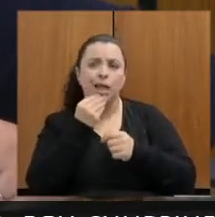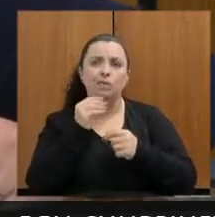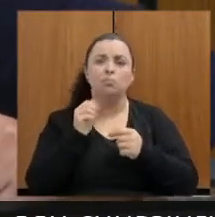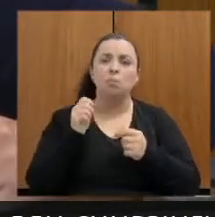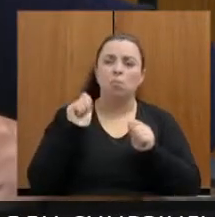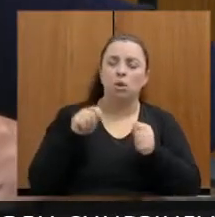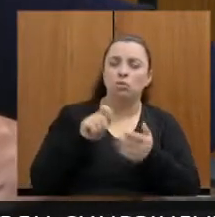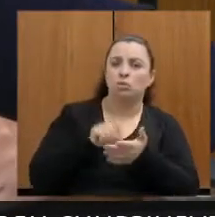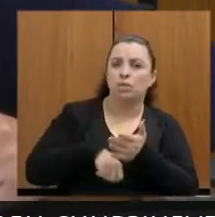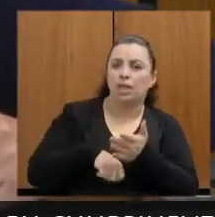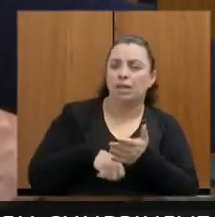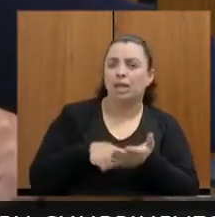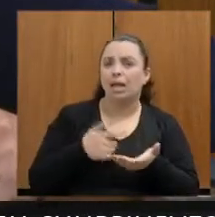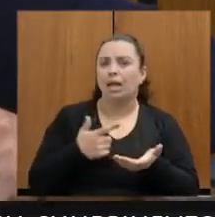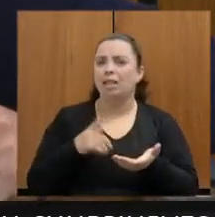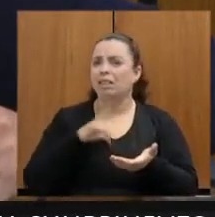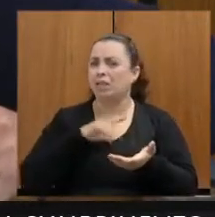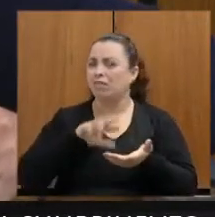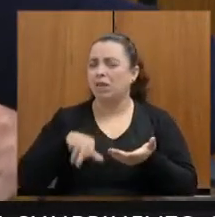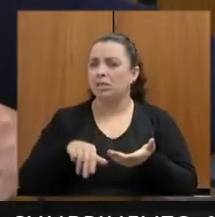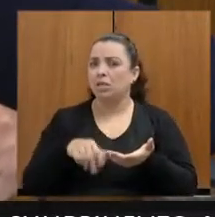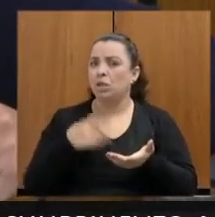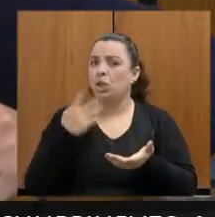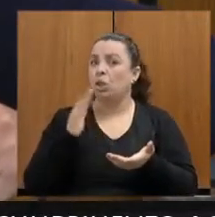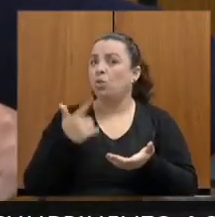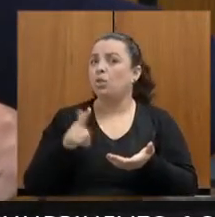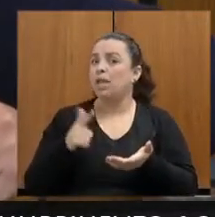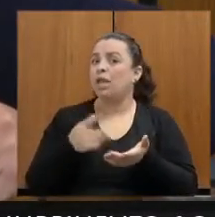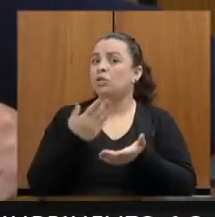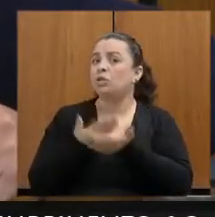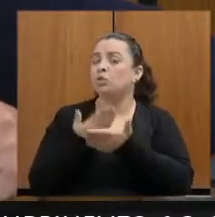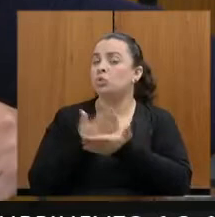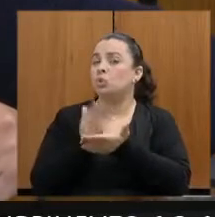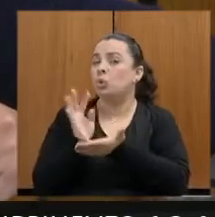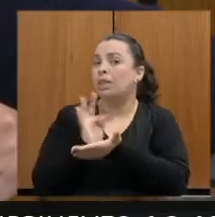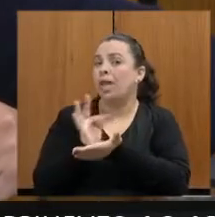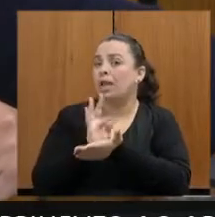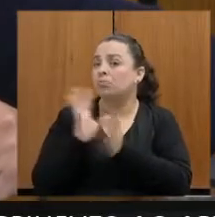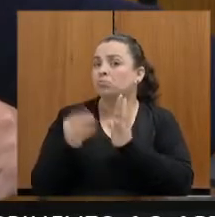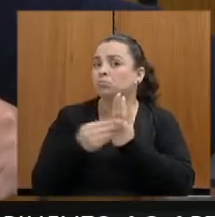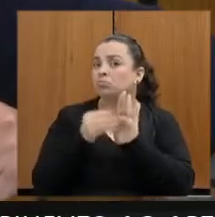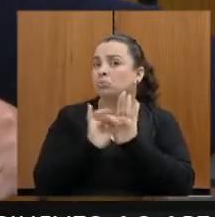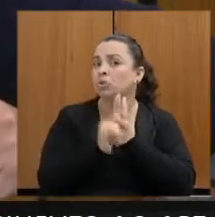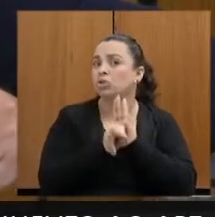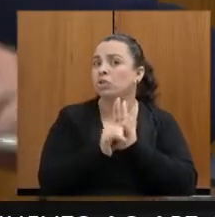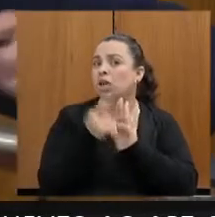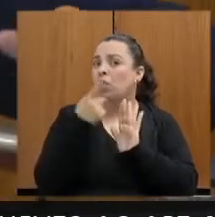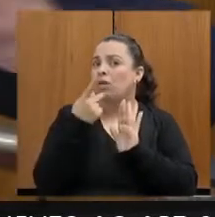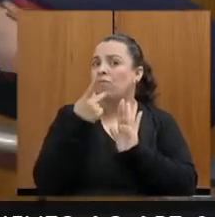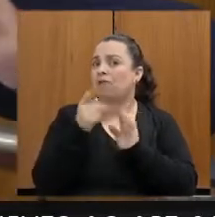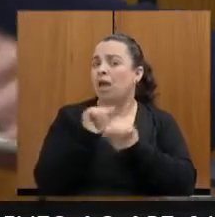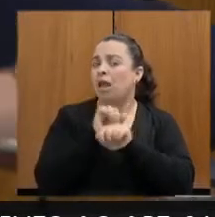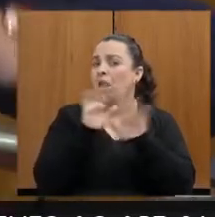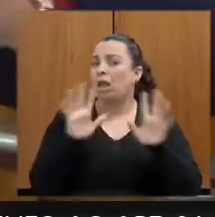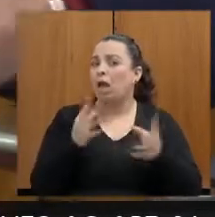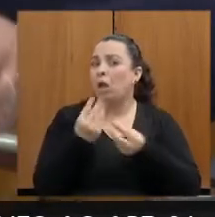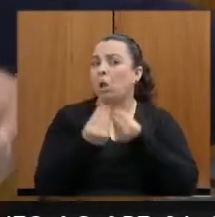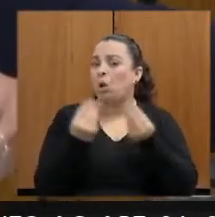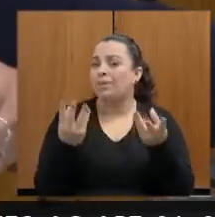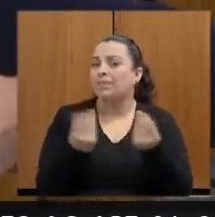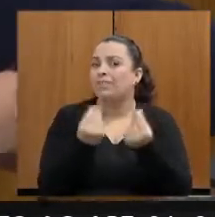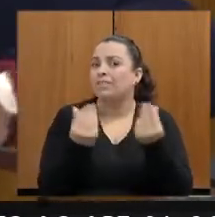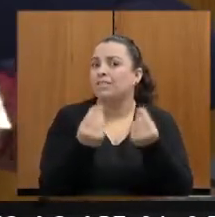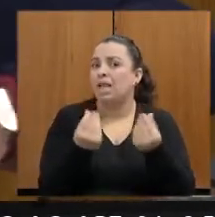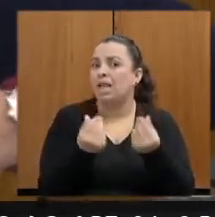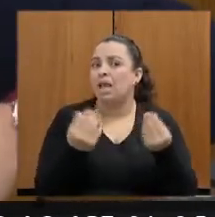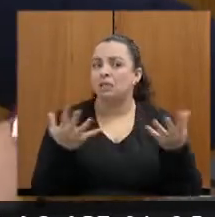ser contratados e não há estudos técnicos colocados no edital que dizem exatamente dessa eficiência